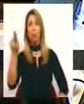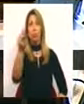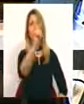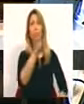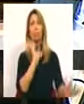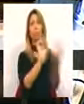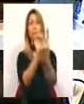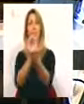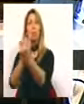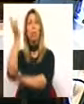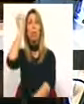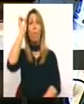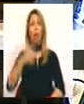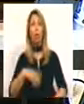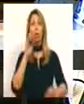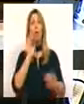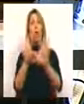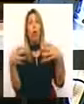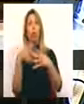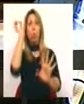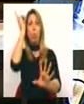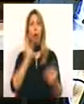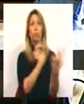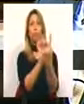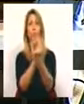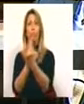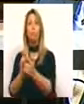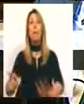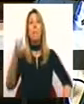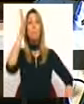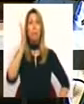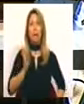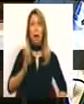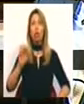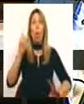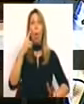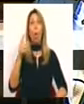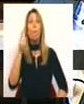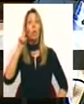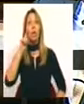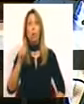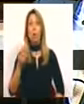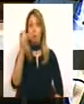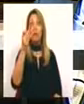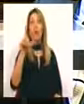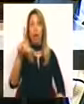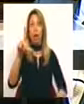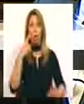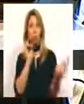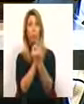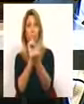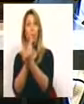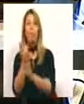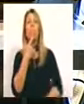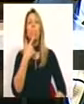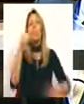Bombeiros, falar com os militares, falar com a Proteção Civil, para perceber aquilo que está a acontecer. Há muitos